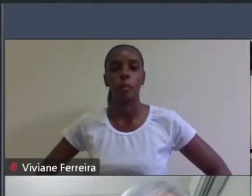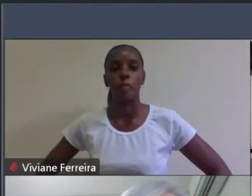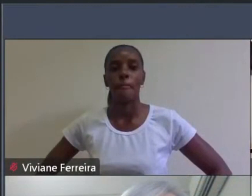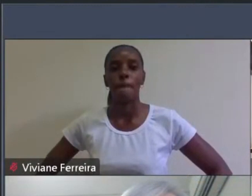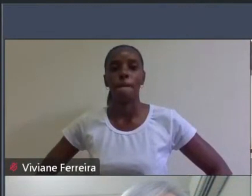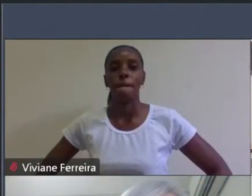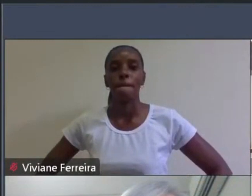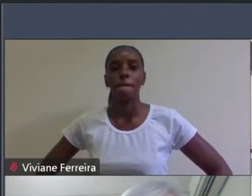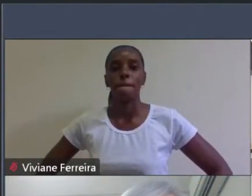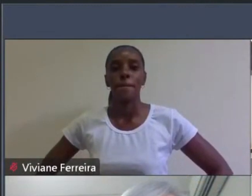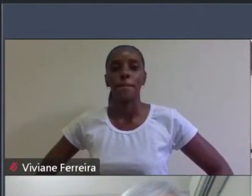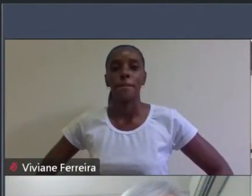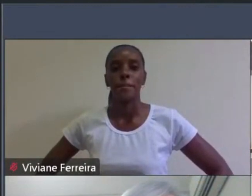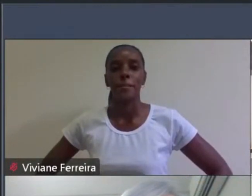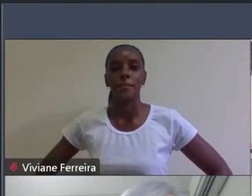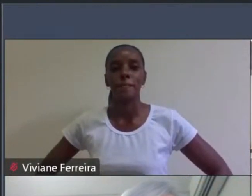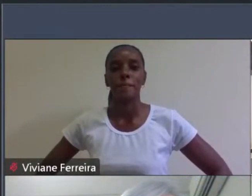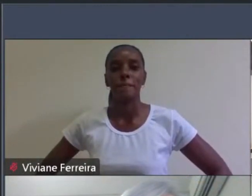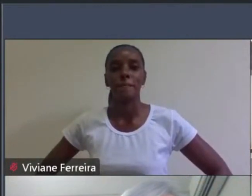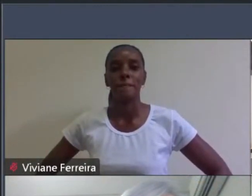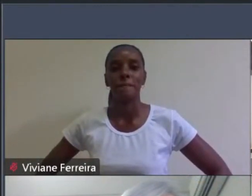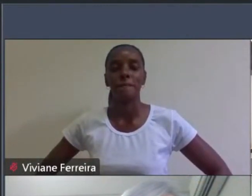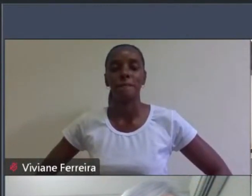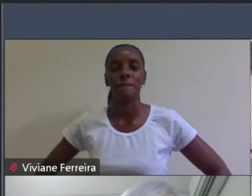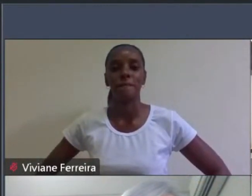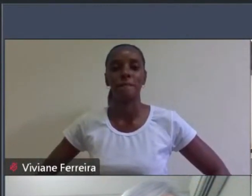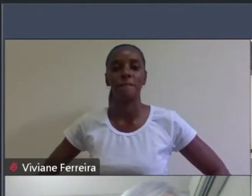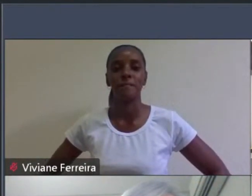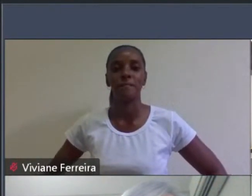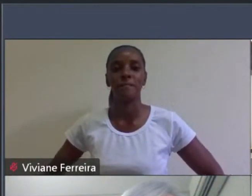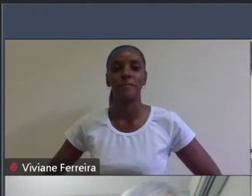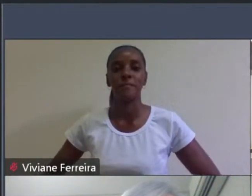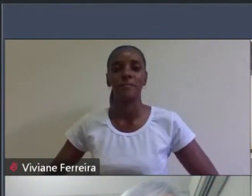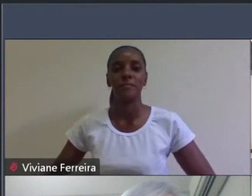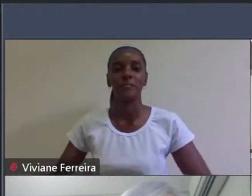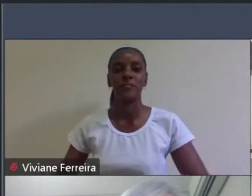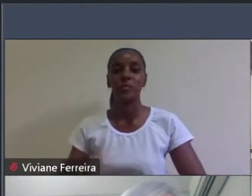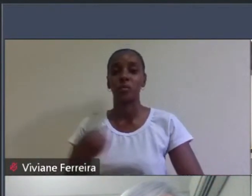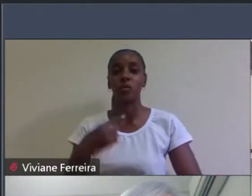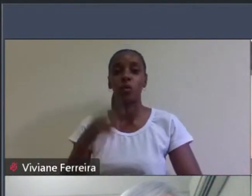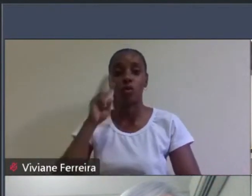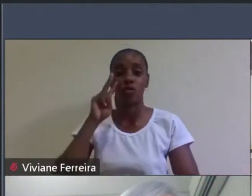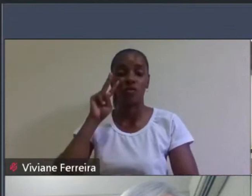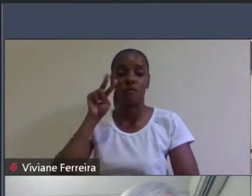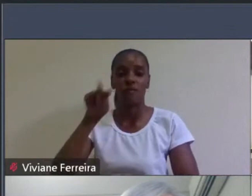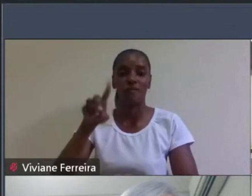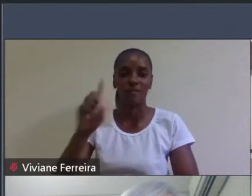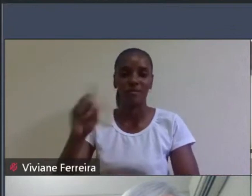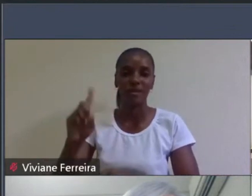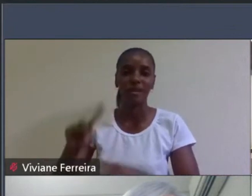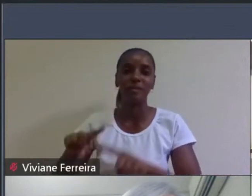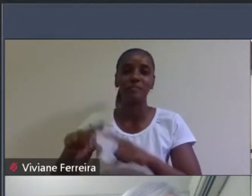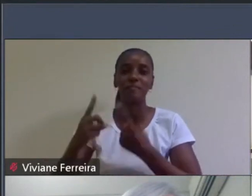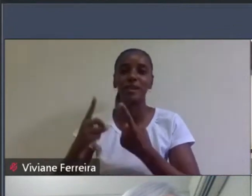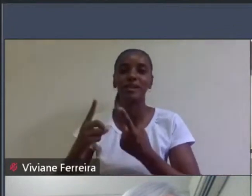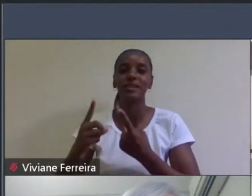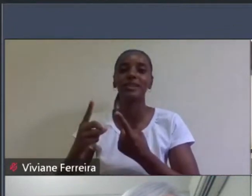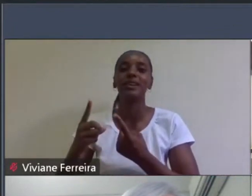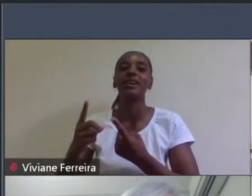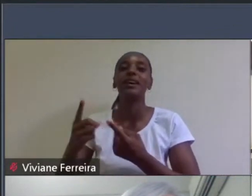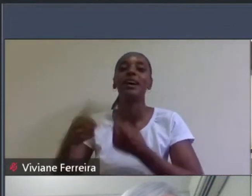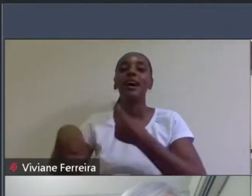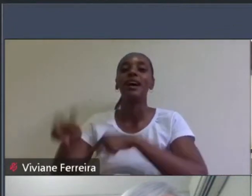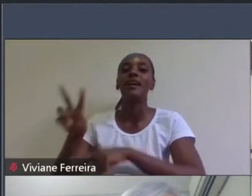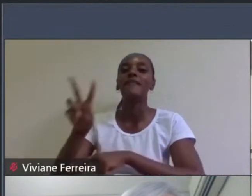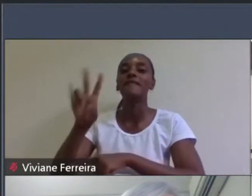Olha só, Que pergunta, hein? a vinheta nem a gente tá vendo, né? Mas depois a vinheta traz um mar, as pessoas